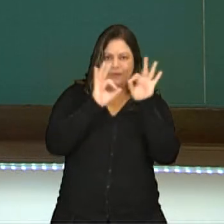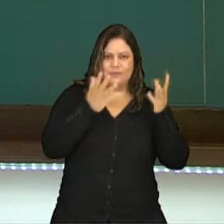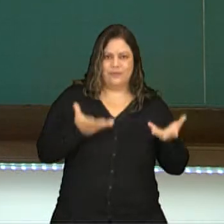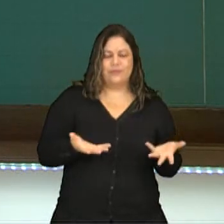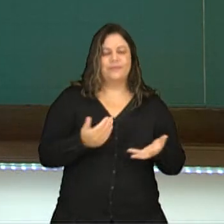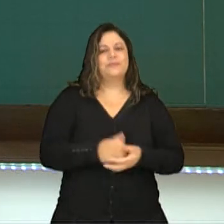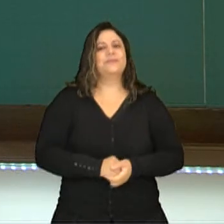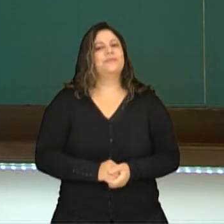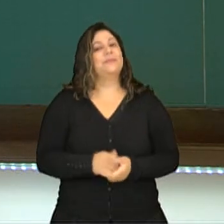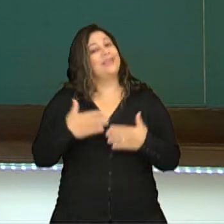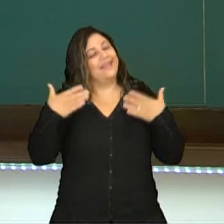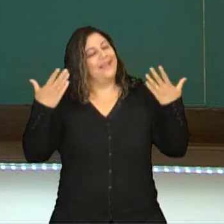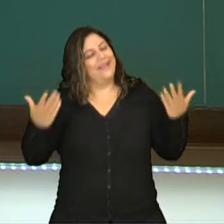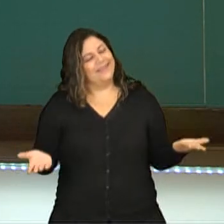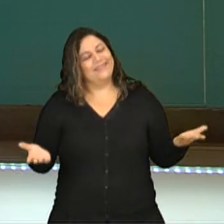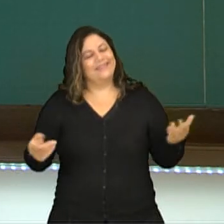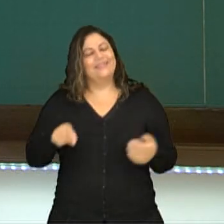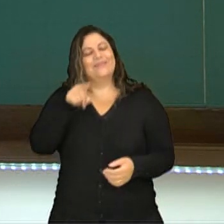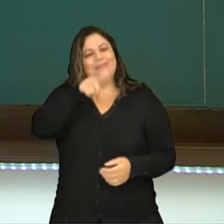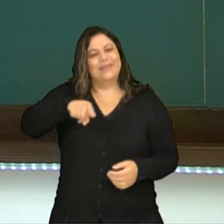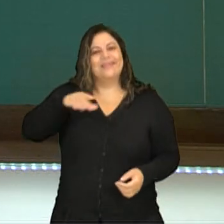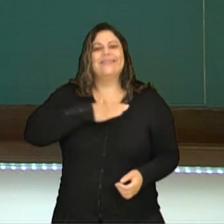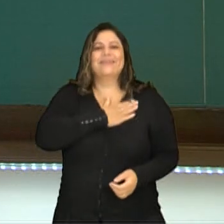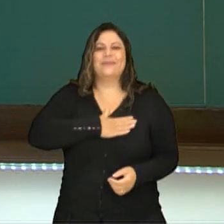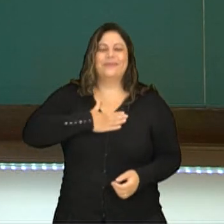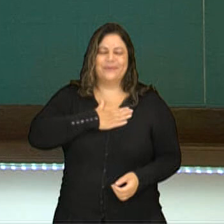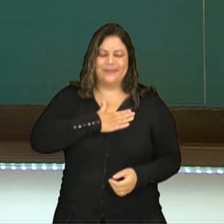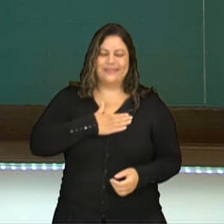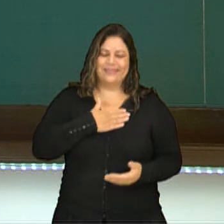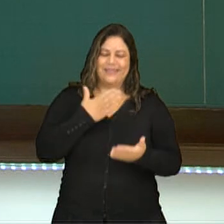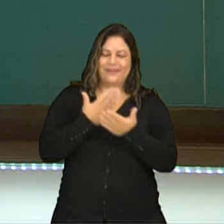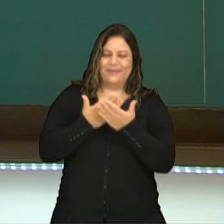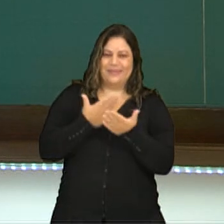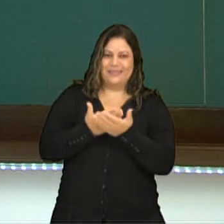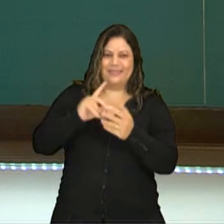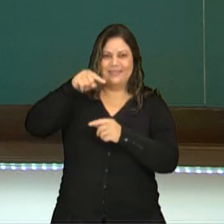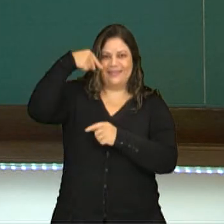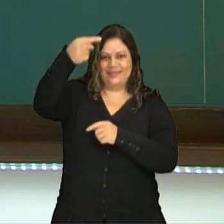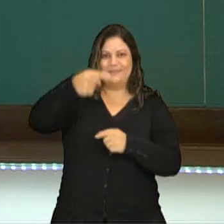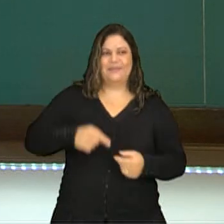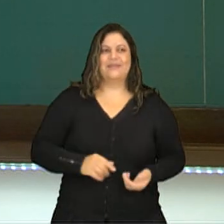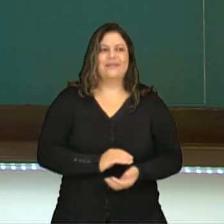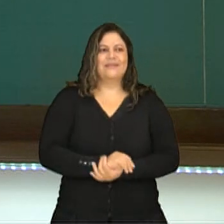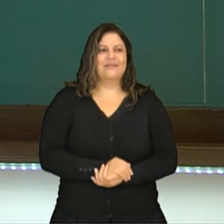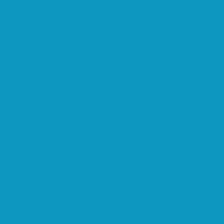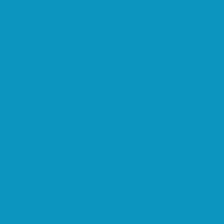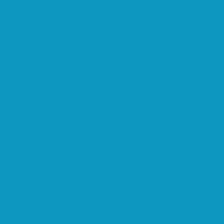E é isso, gente. Eu espero que vocês tenham gostado de mais essa aula. Até breve!